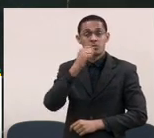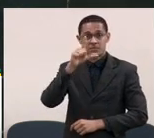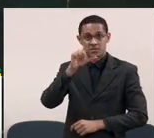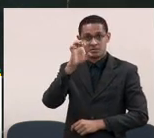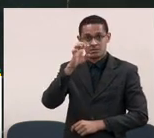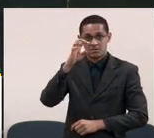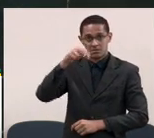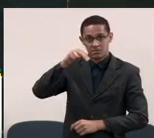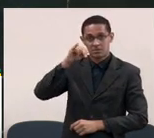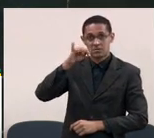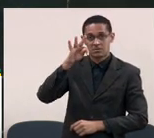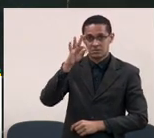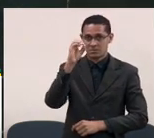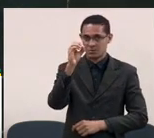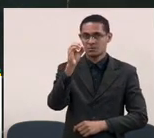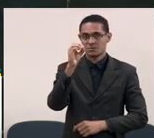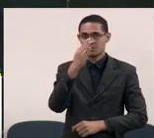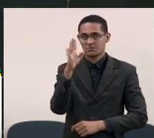dos Santos,